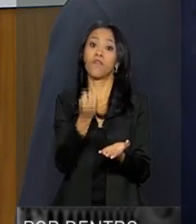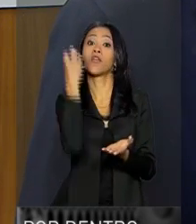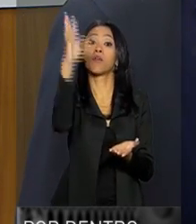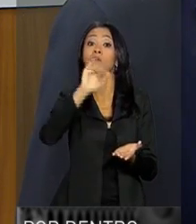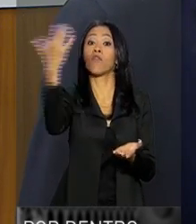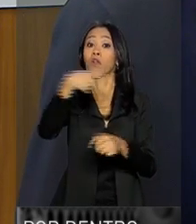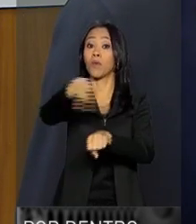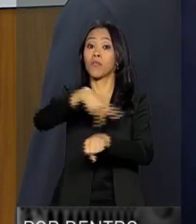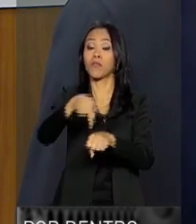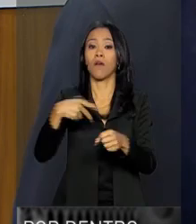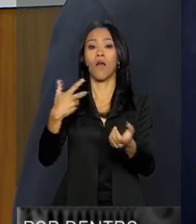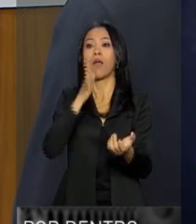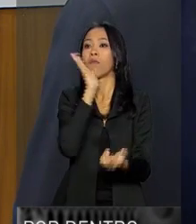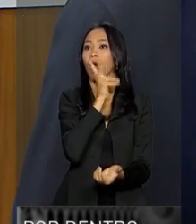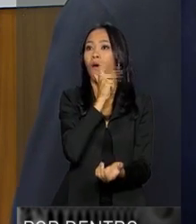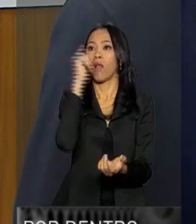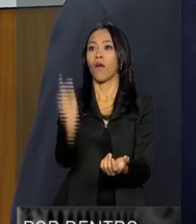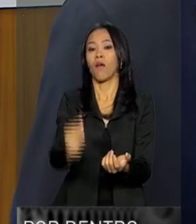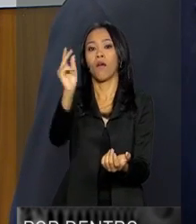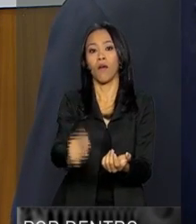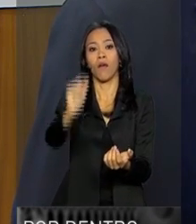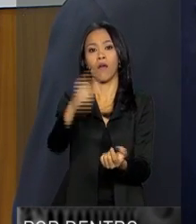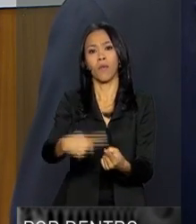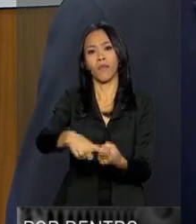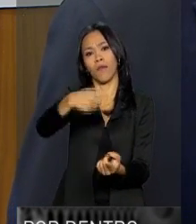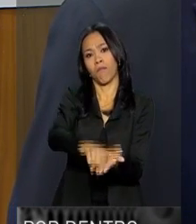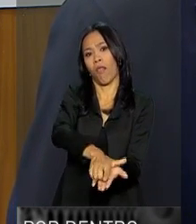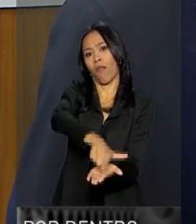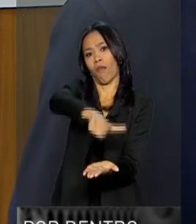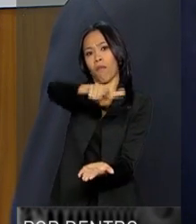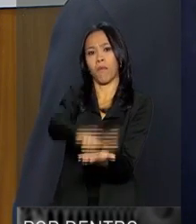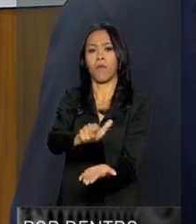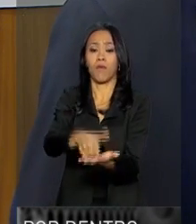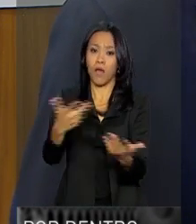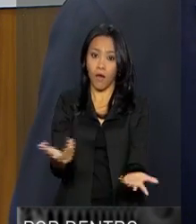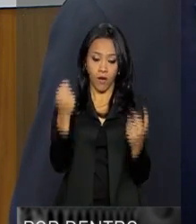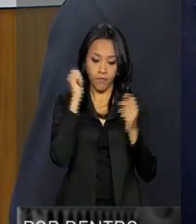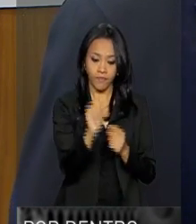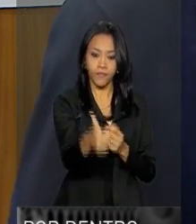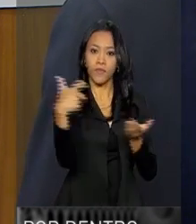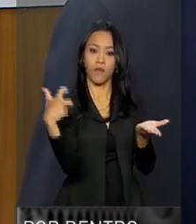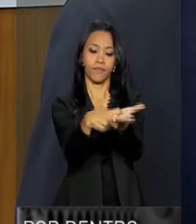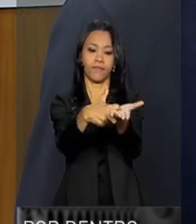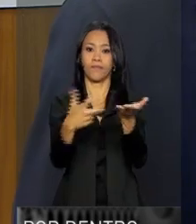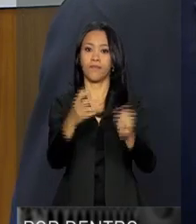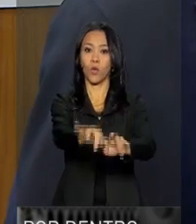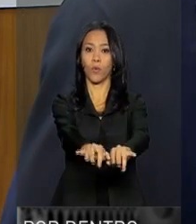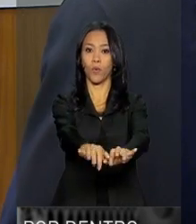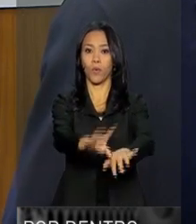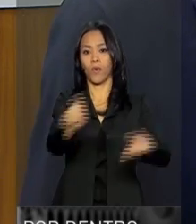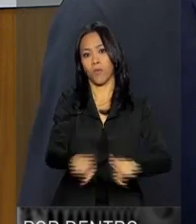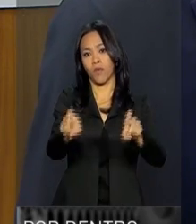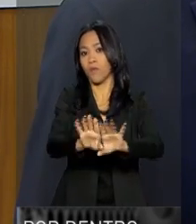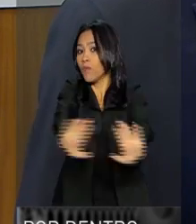levar para obter o passaporte nós estamos integrando os órgãos do governo para que todas as verificações sejam feitas internamente e não